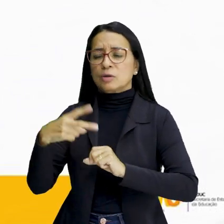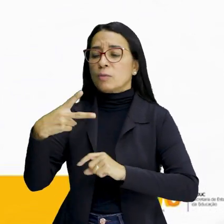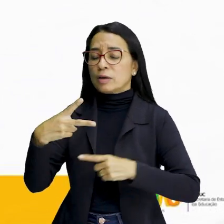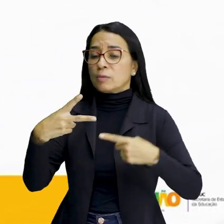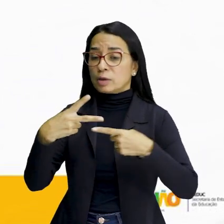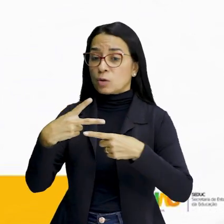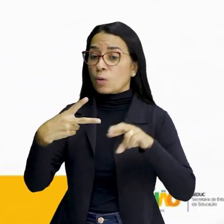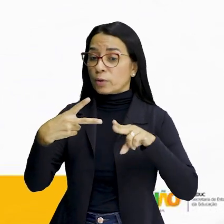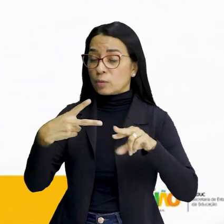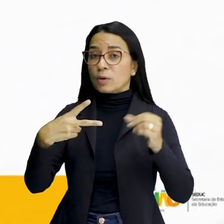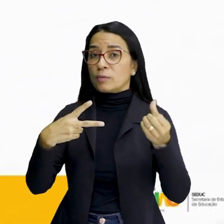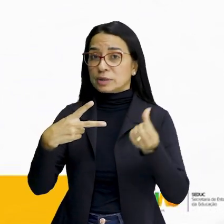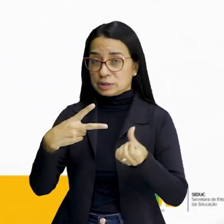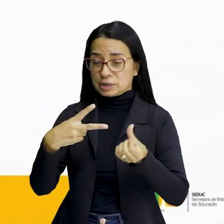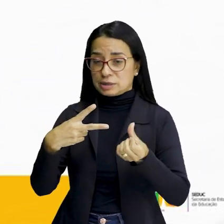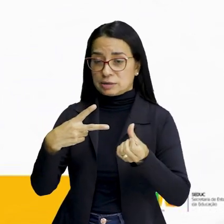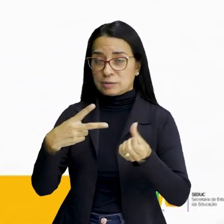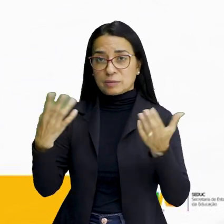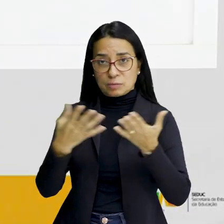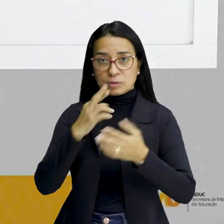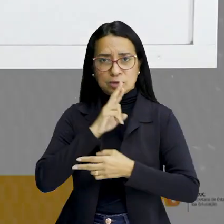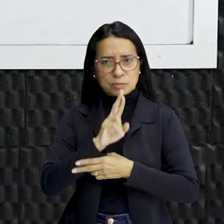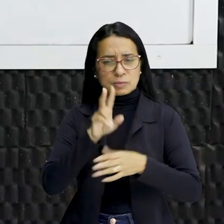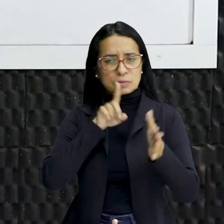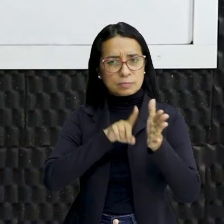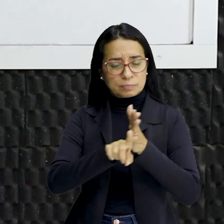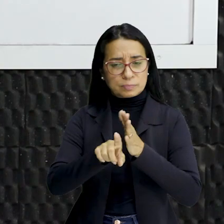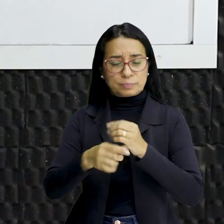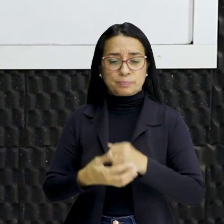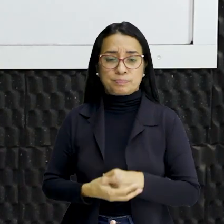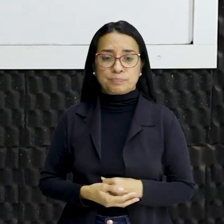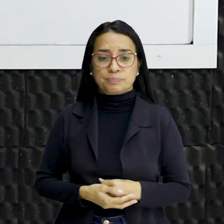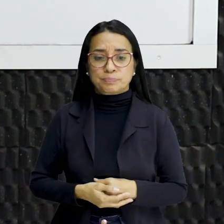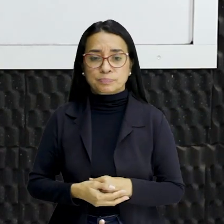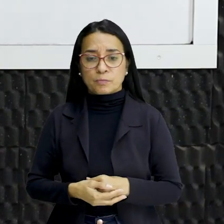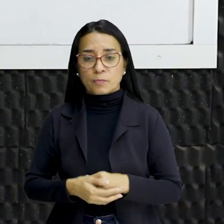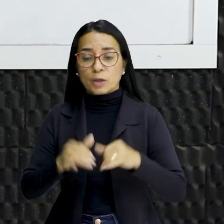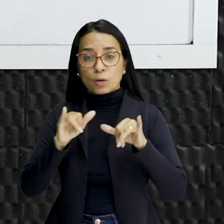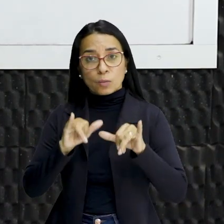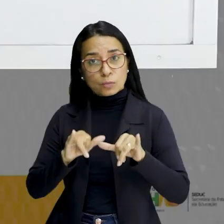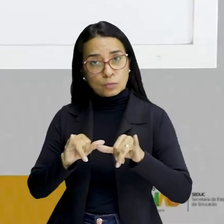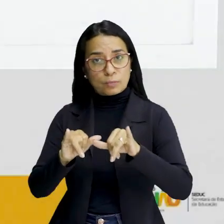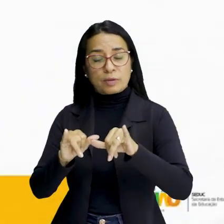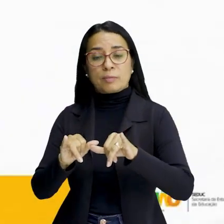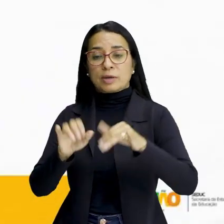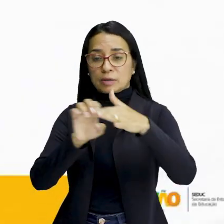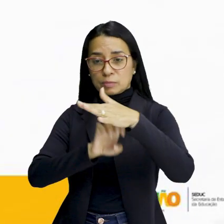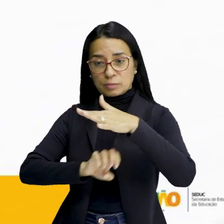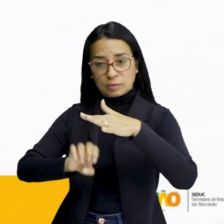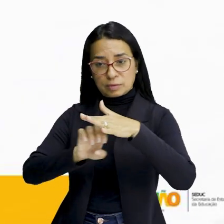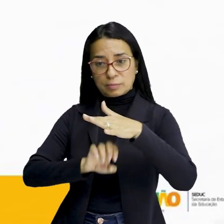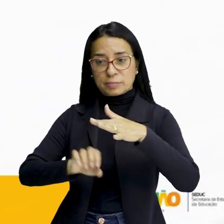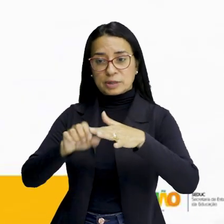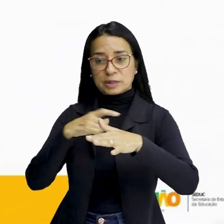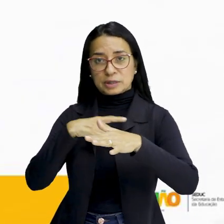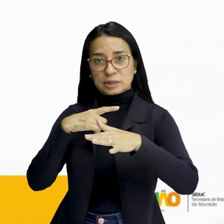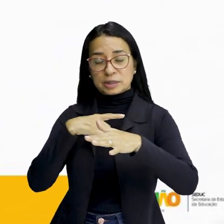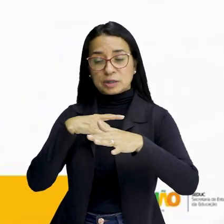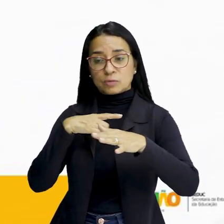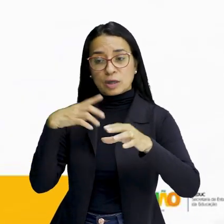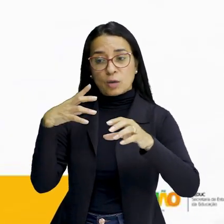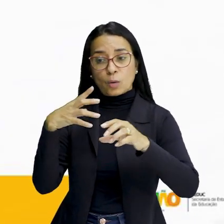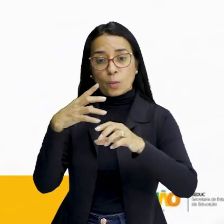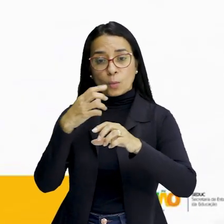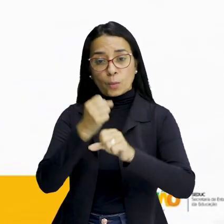uma média maior ou igual a 6 certo então vamos resolver essa questão aí então um supermercado da rede